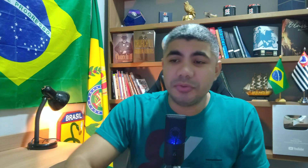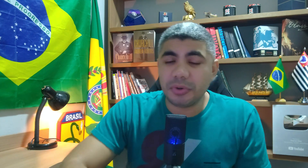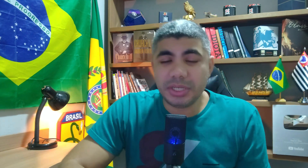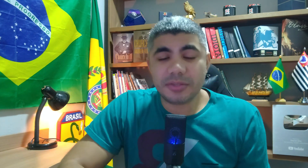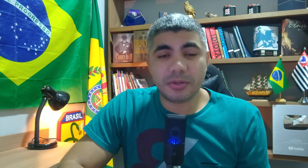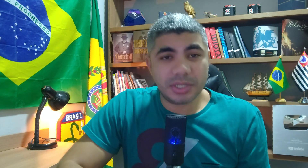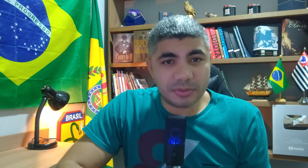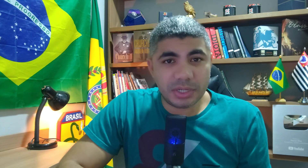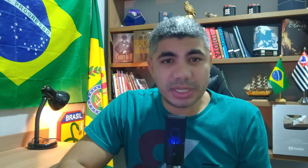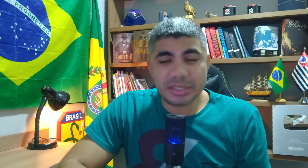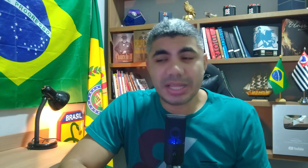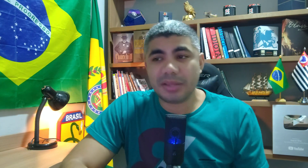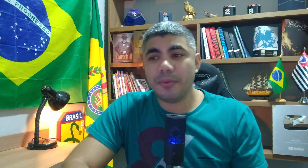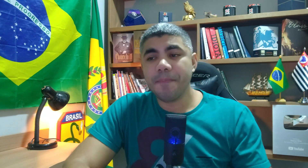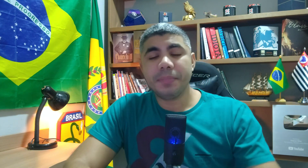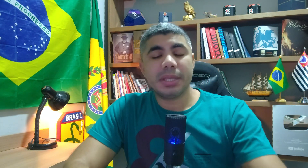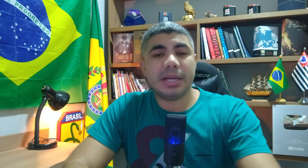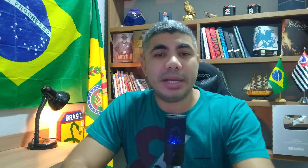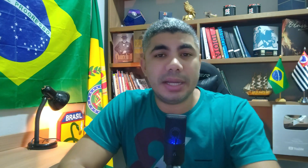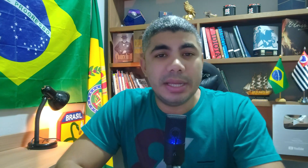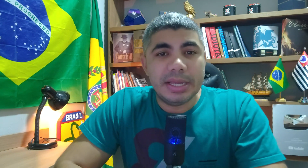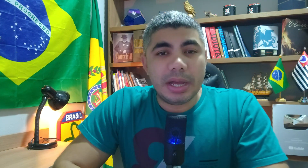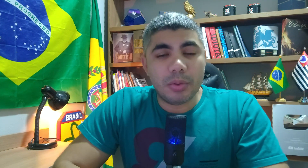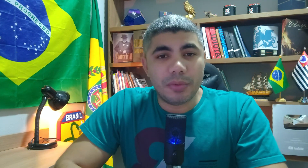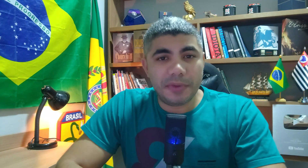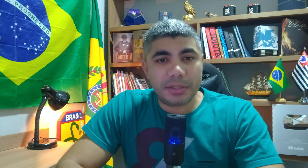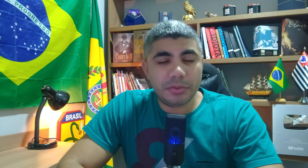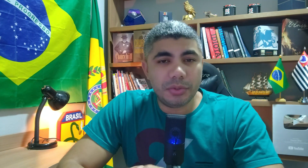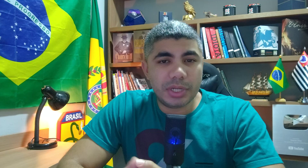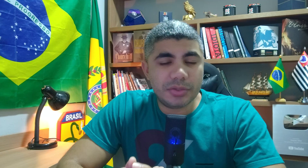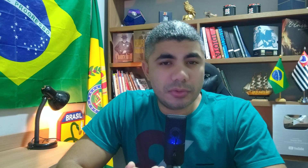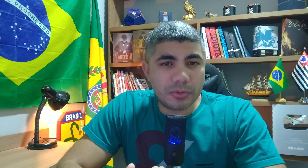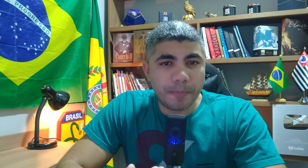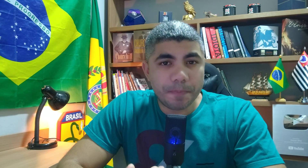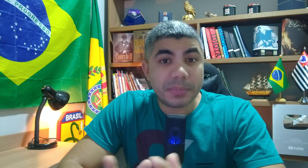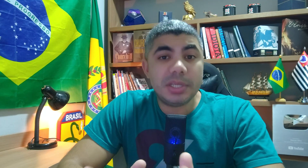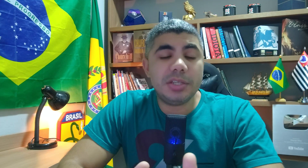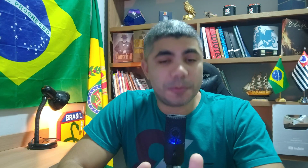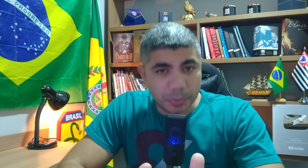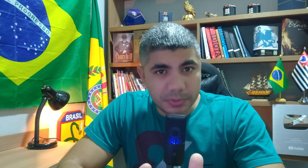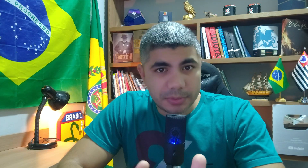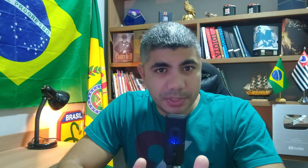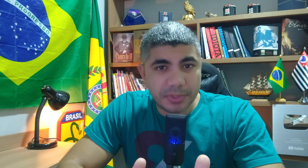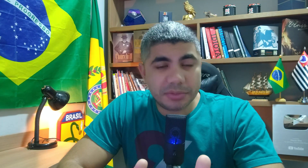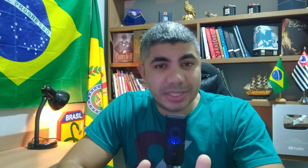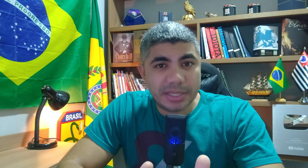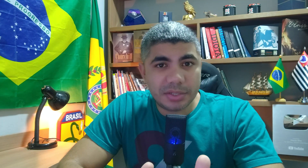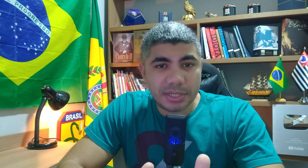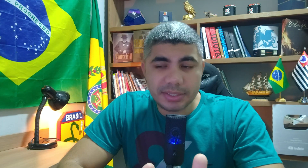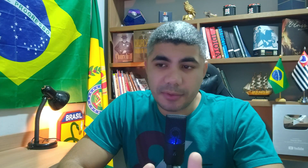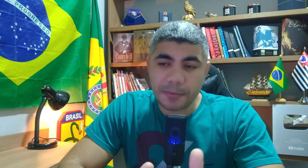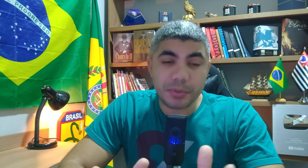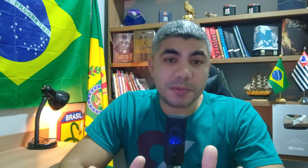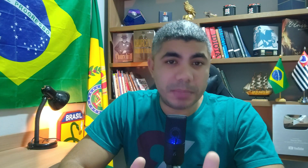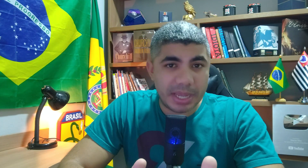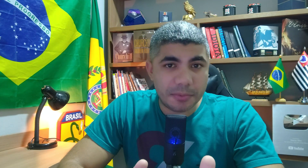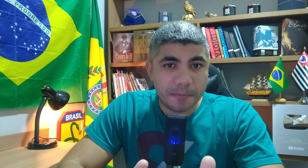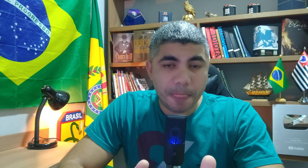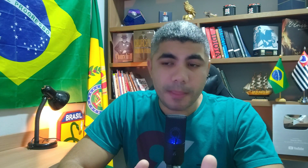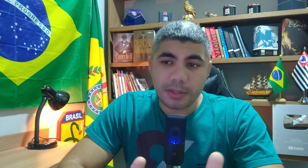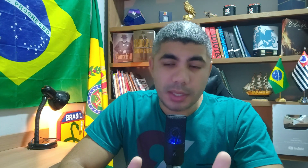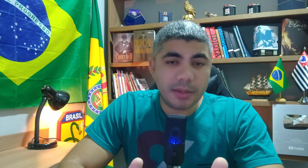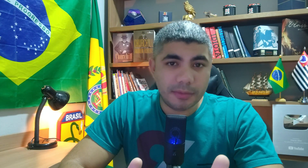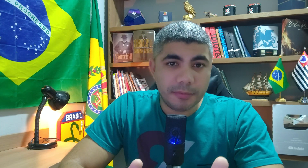do lado do Onyx Lonezoni, candidato ao governo do Rio Grande do Sul, que disputa com Eduardo Leite. Né? Então, eu